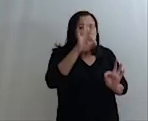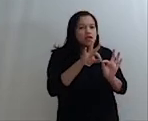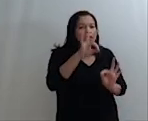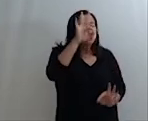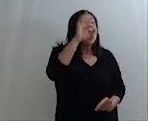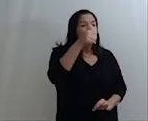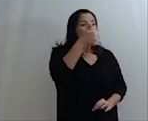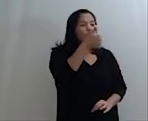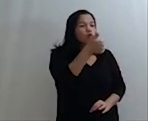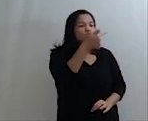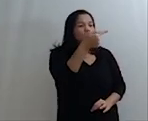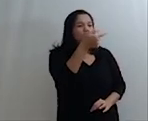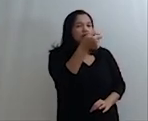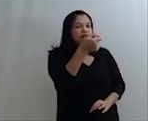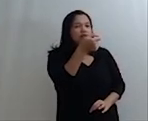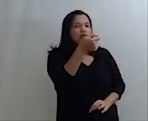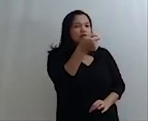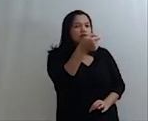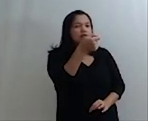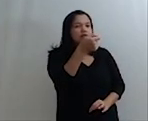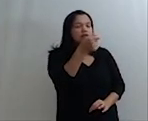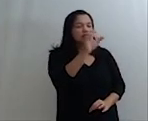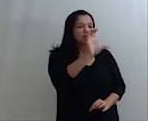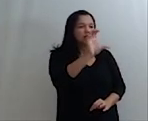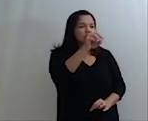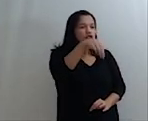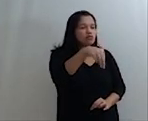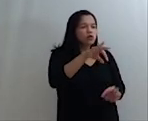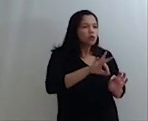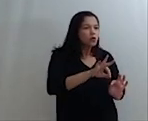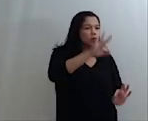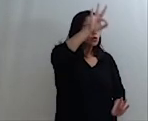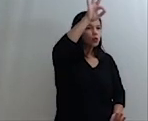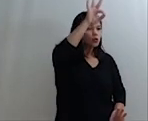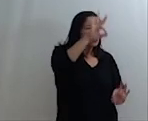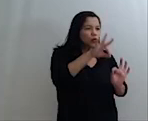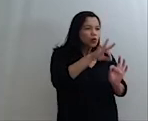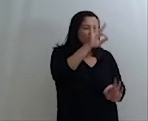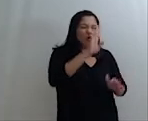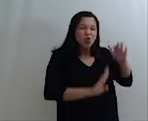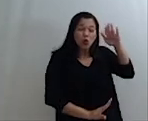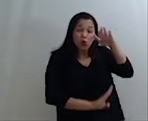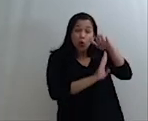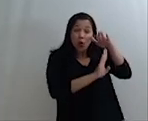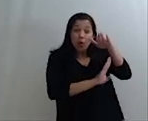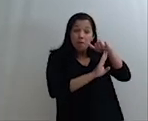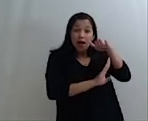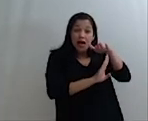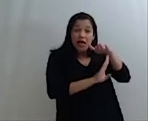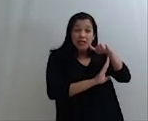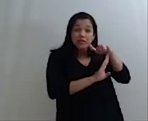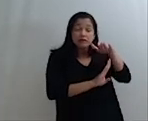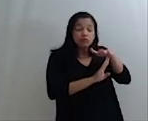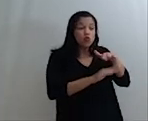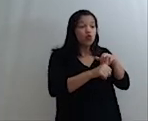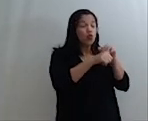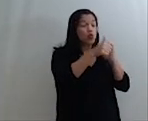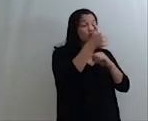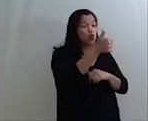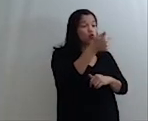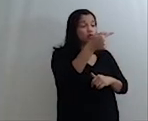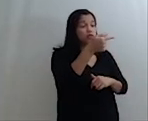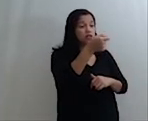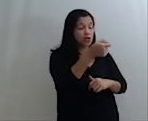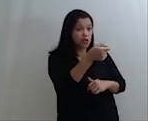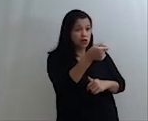1,70 m falaram isso tanto na fase policial quanto em juízo questionados explicitamente tanto pela pela defesa quanto pela